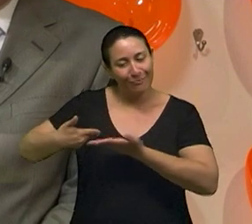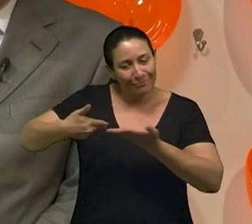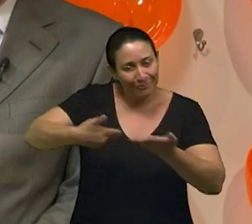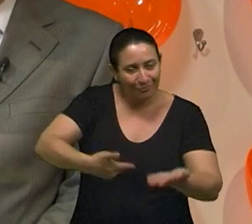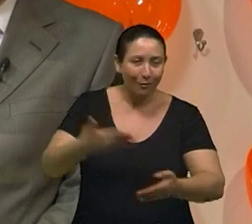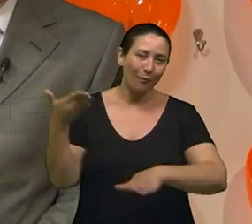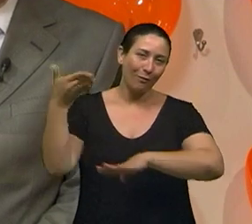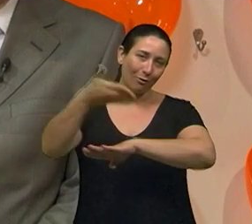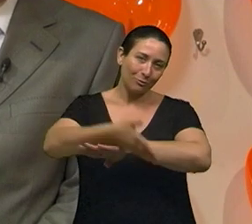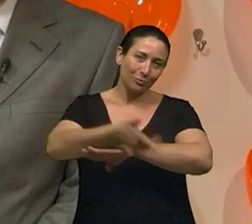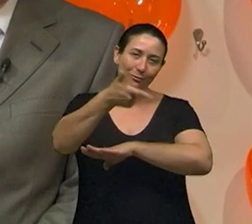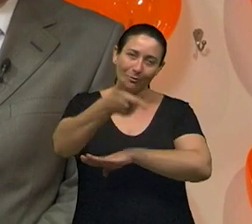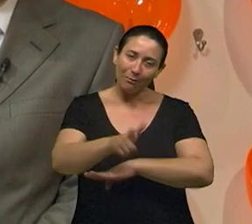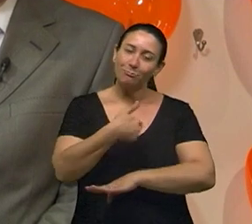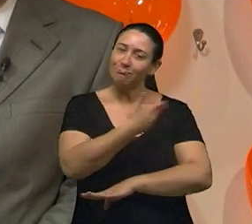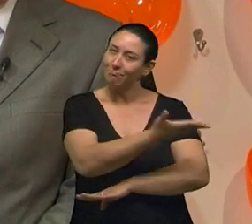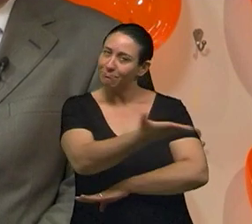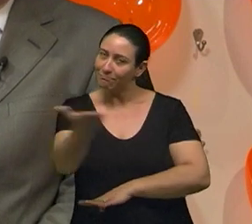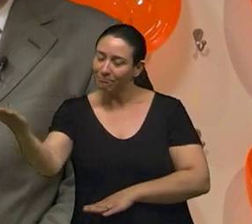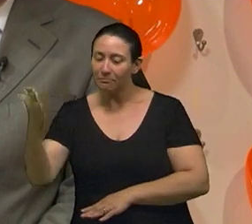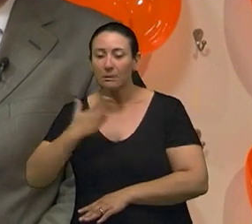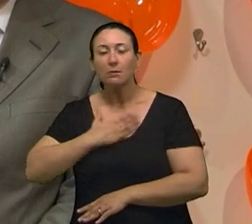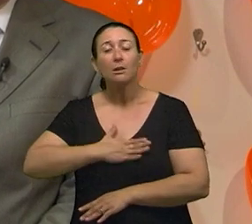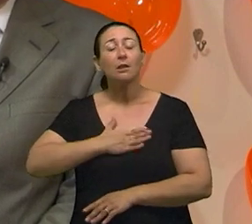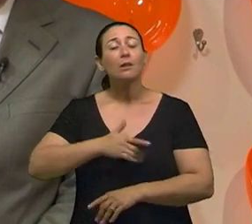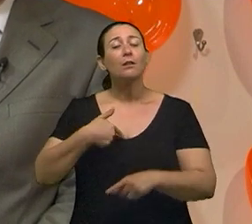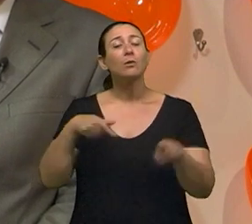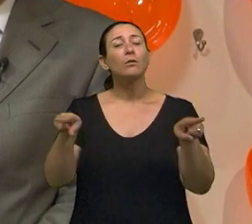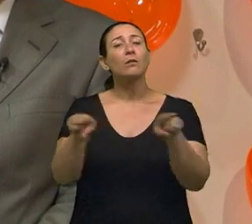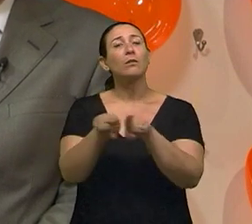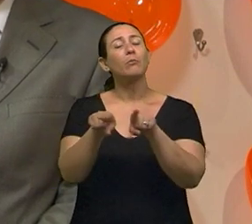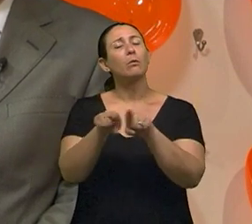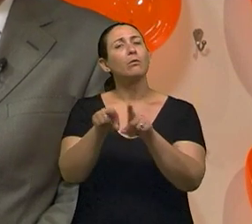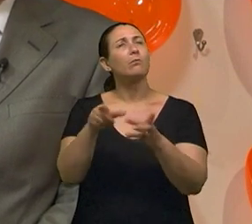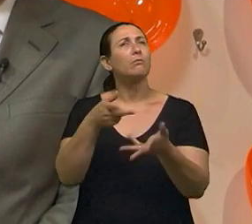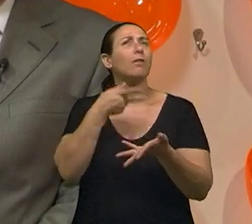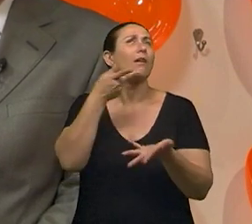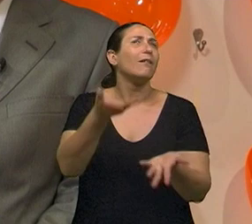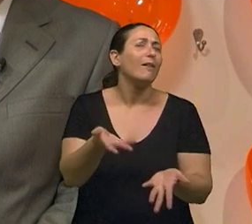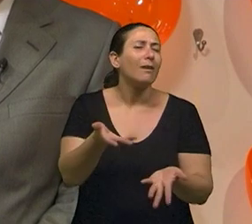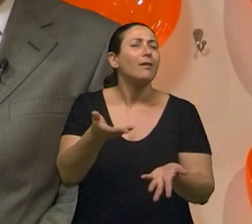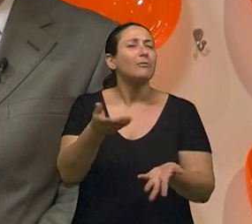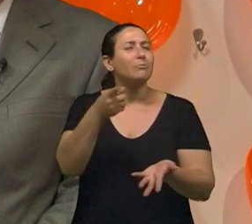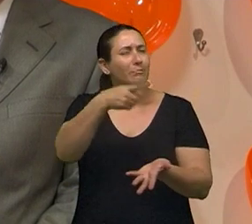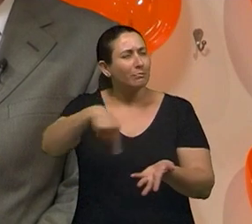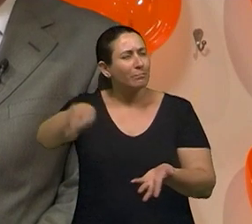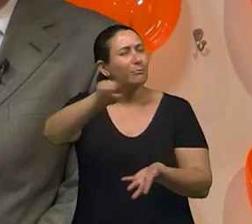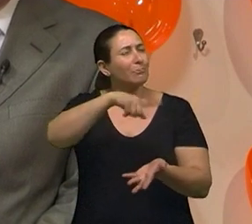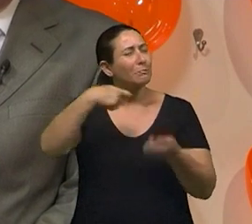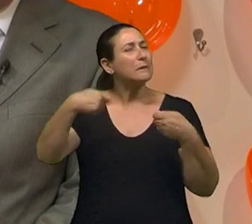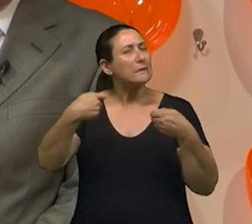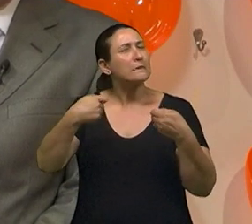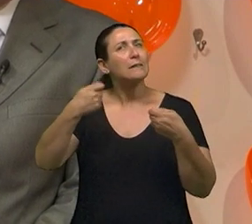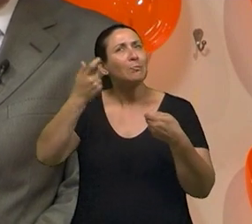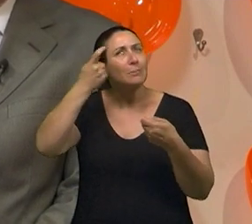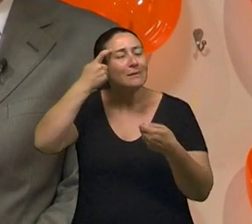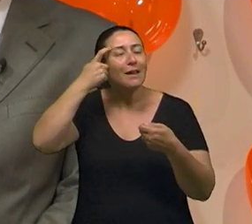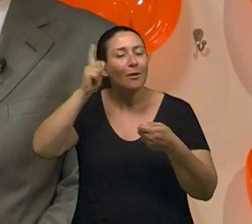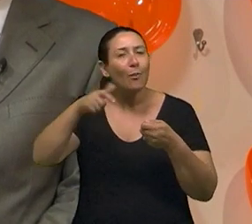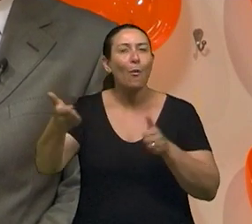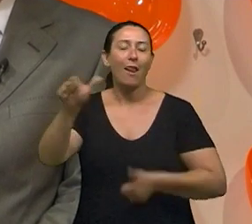os nossos telespectadores né E com isso vamos dizer assim vamos proporcionar uma melhor qualidade de